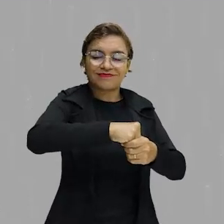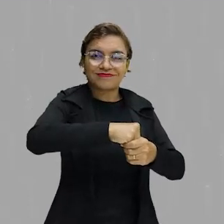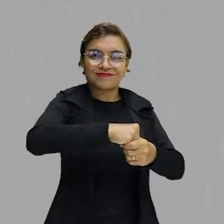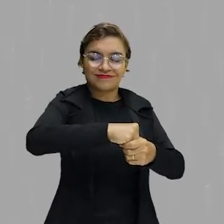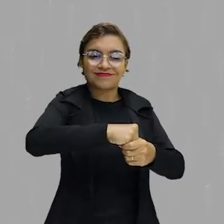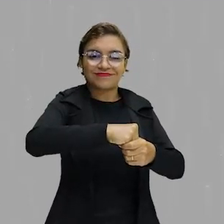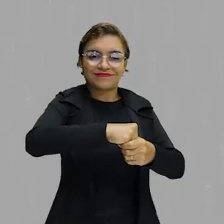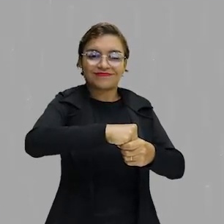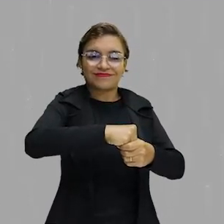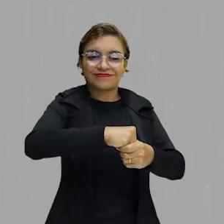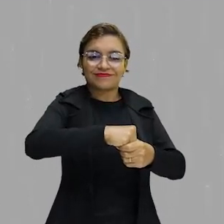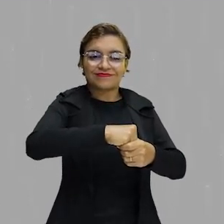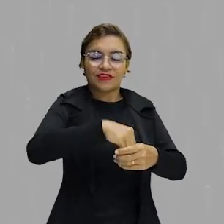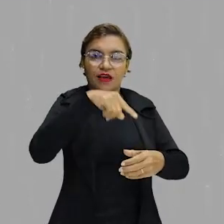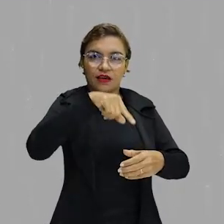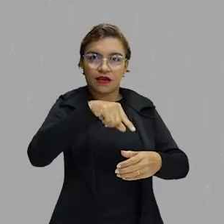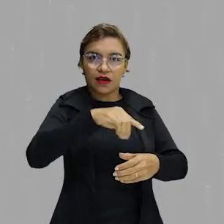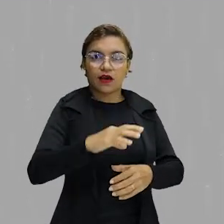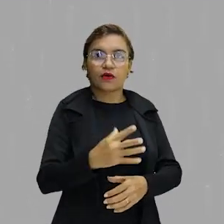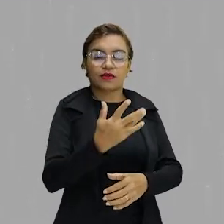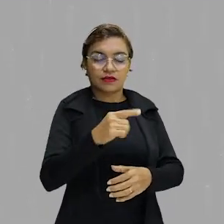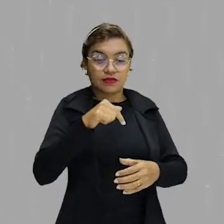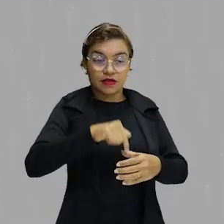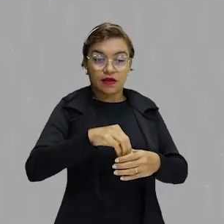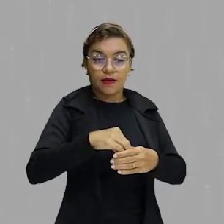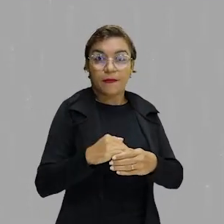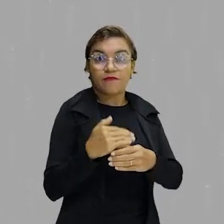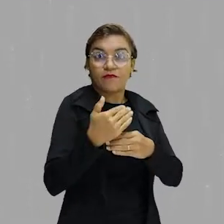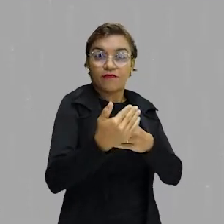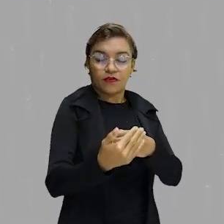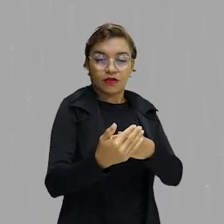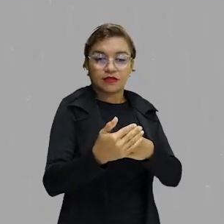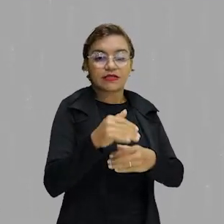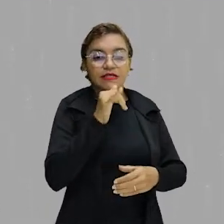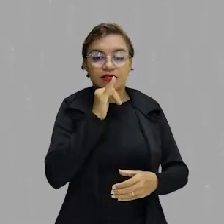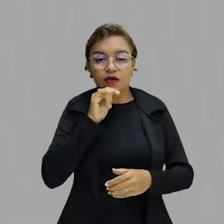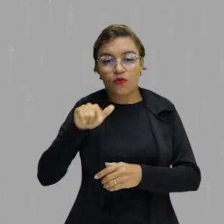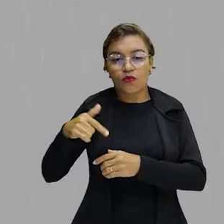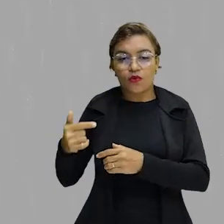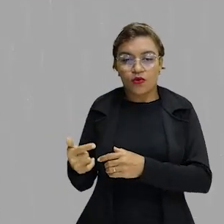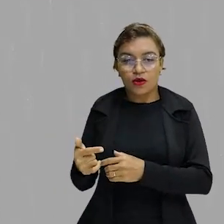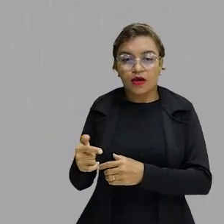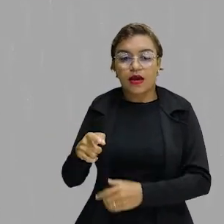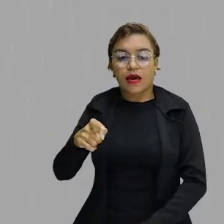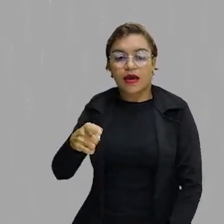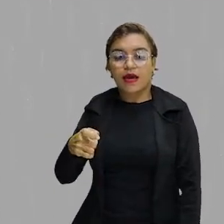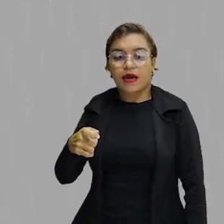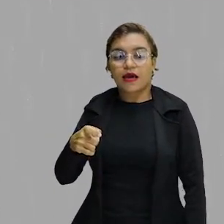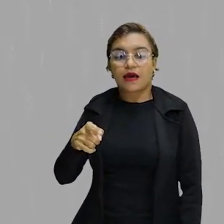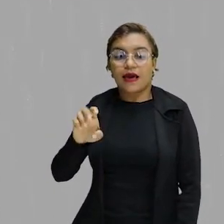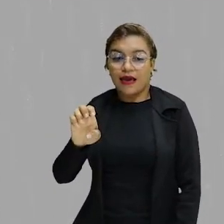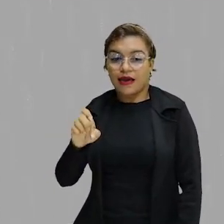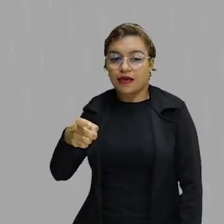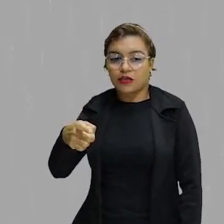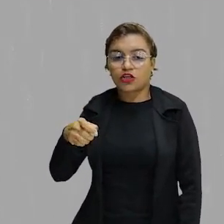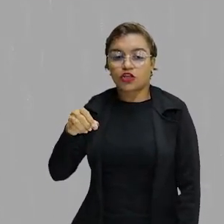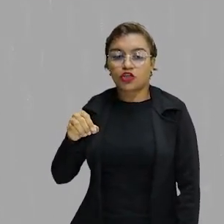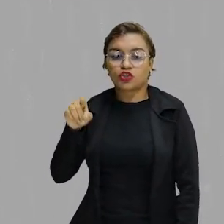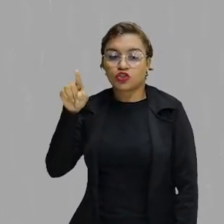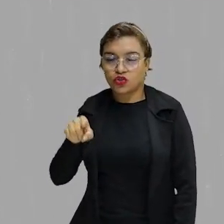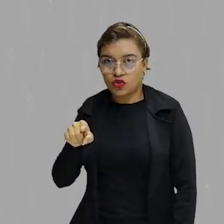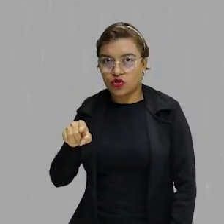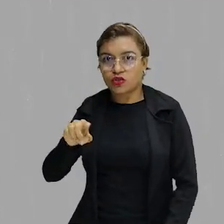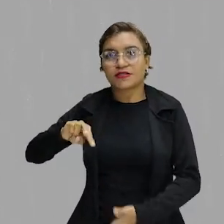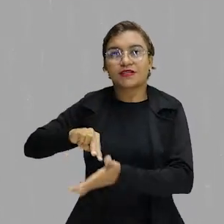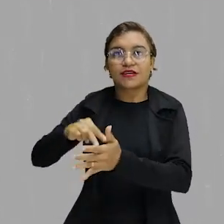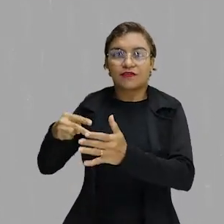vão ocorrer do interior da Terra para a superfície. E, do outro lado, os agentes exógenos, ó, o termo exo